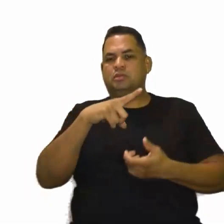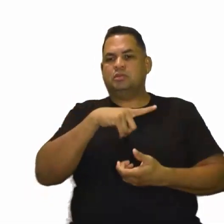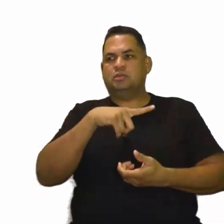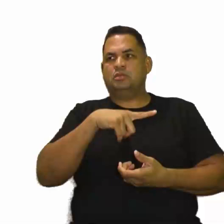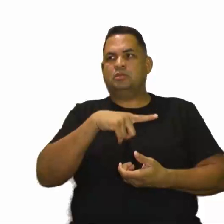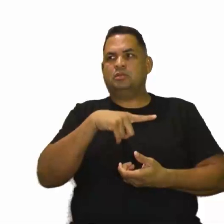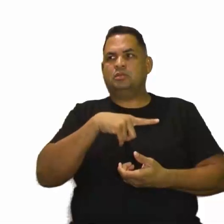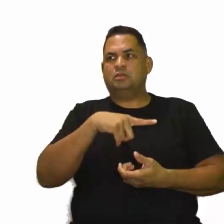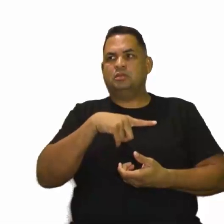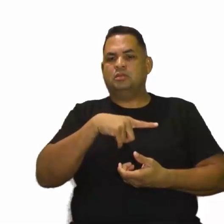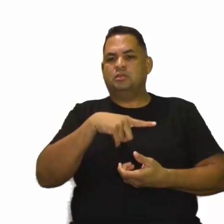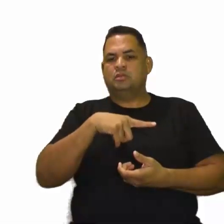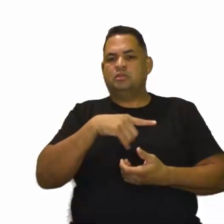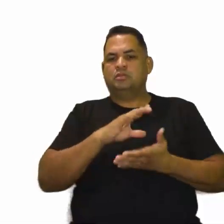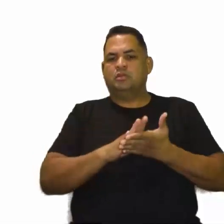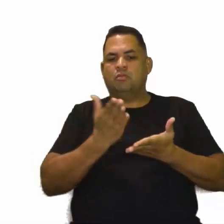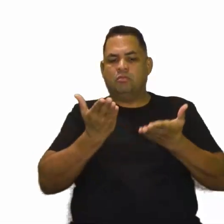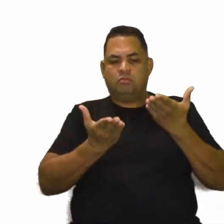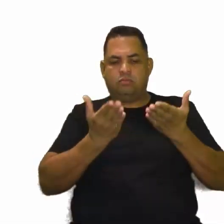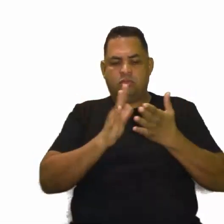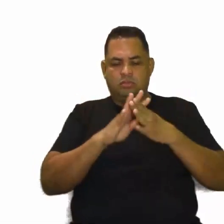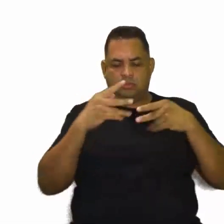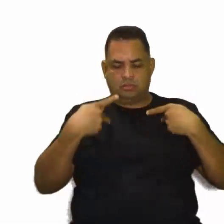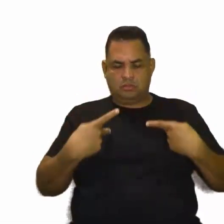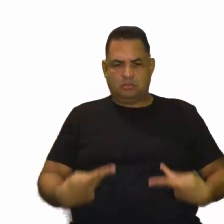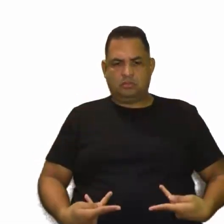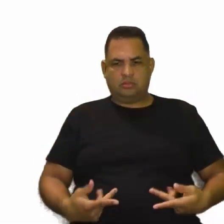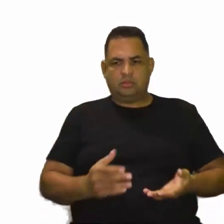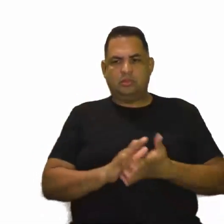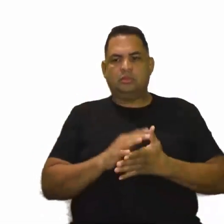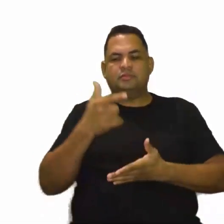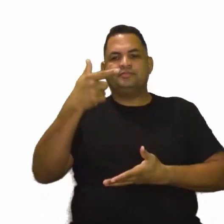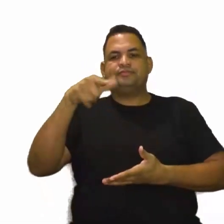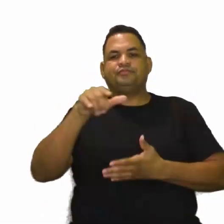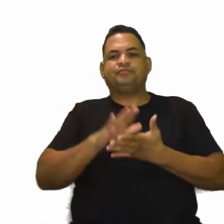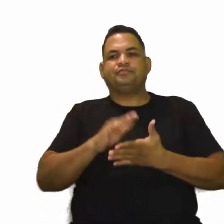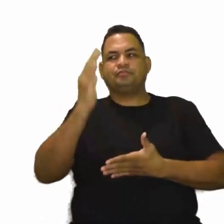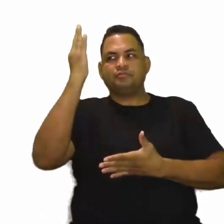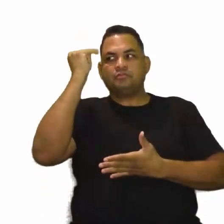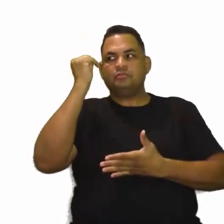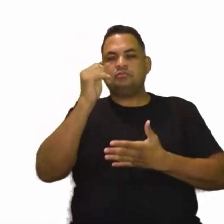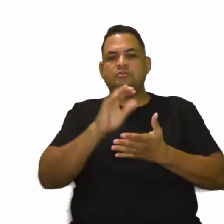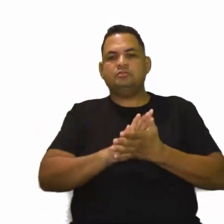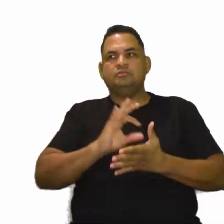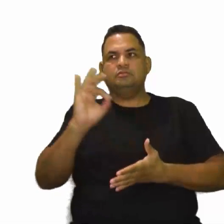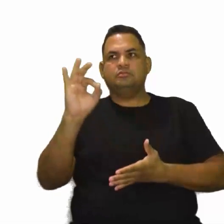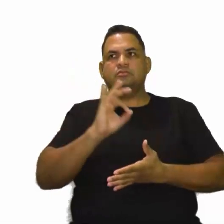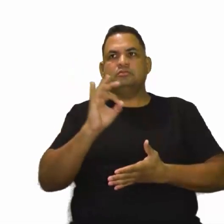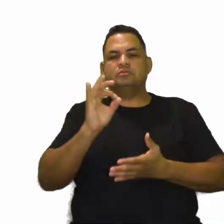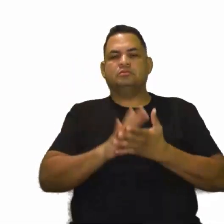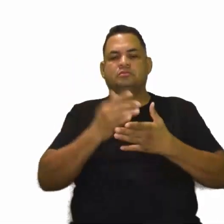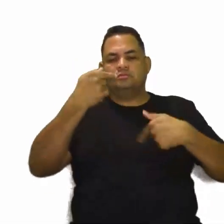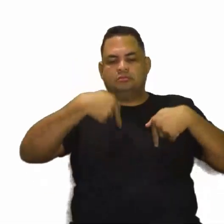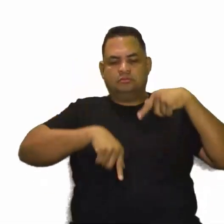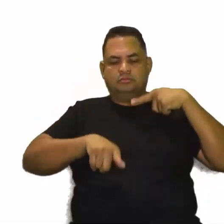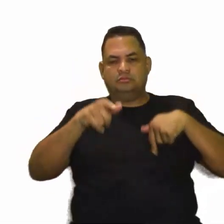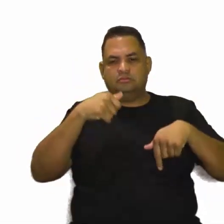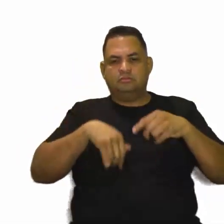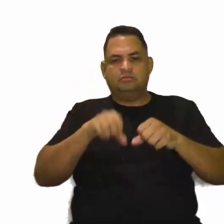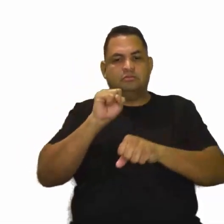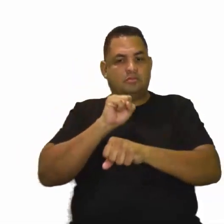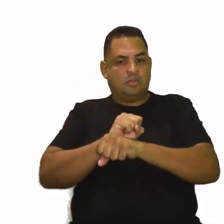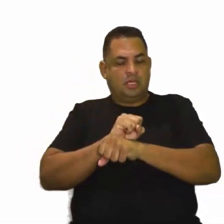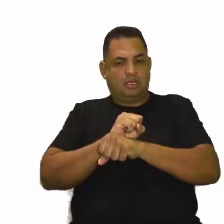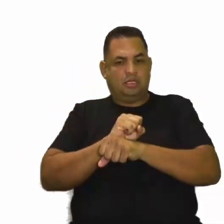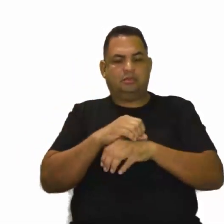ter, é só o peso corporal. Então, pelo peso, eu consigo saber minha taxa metabólica de